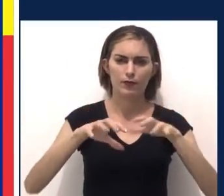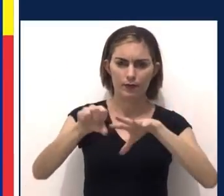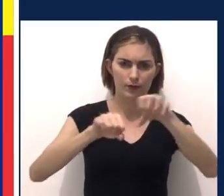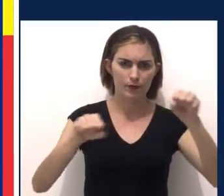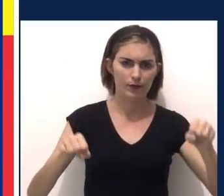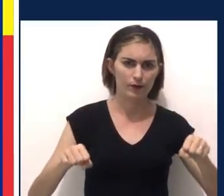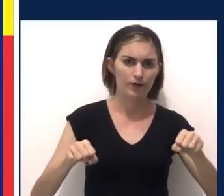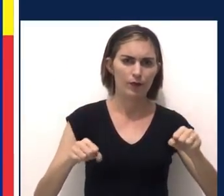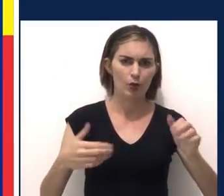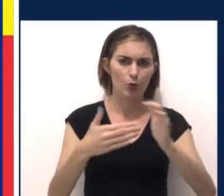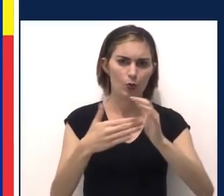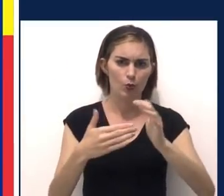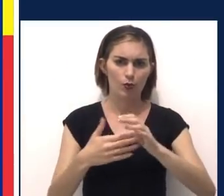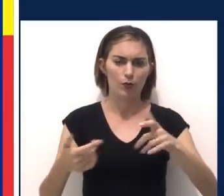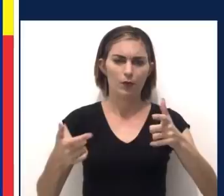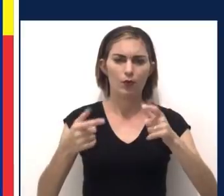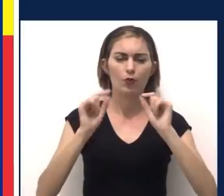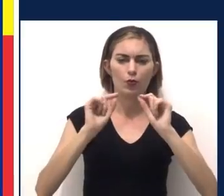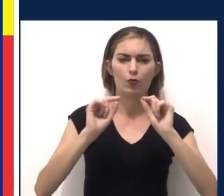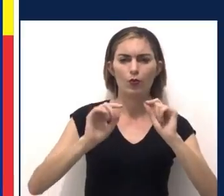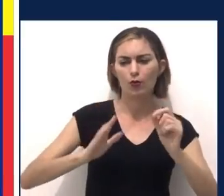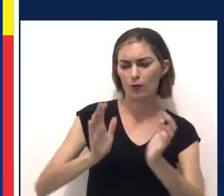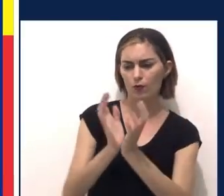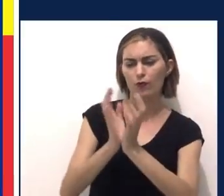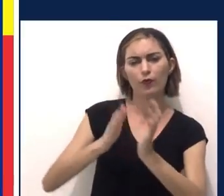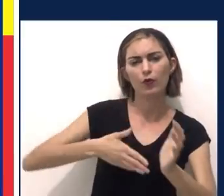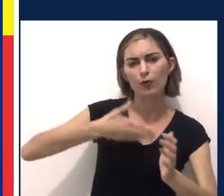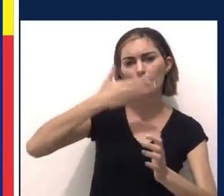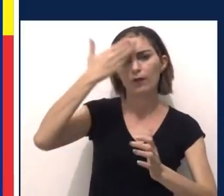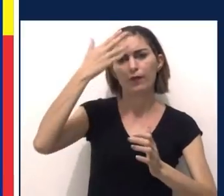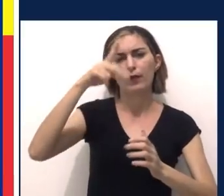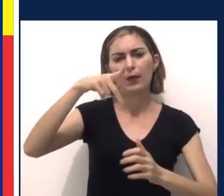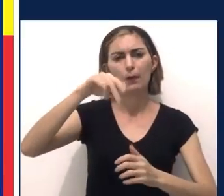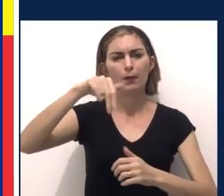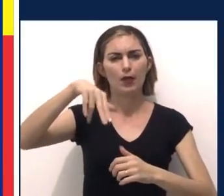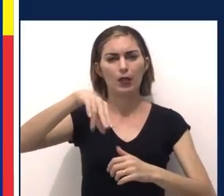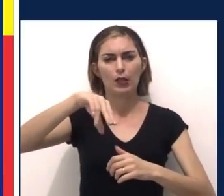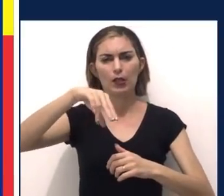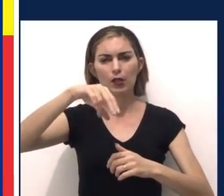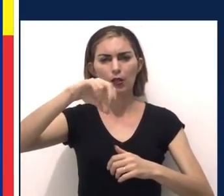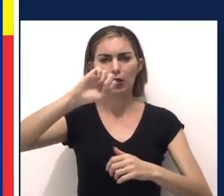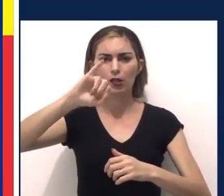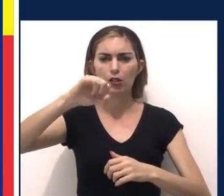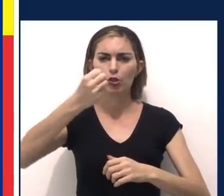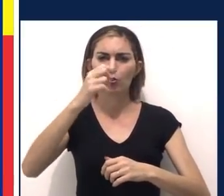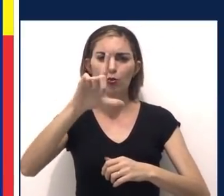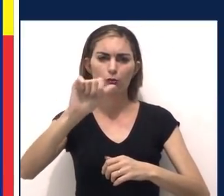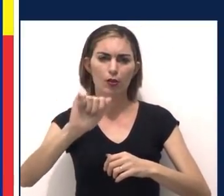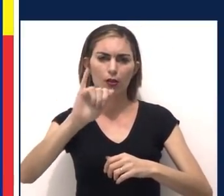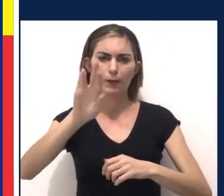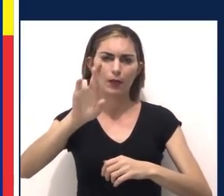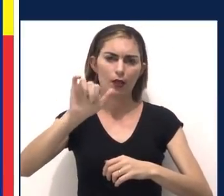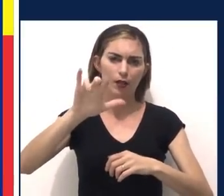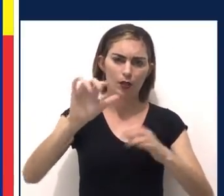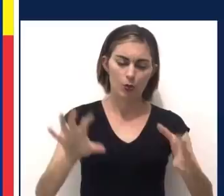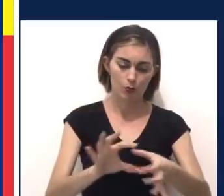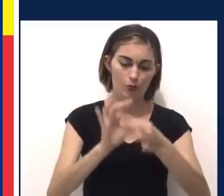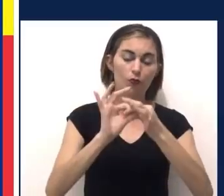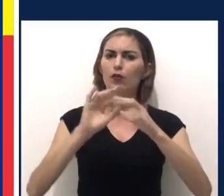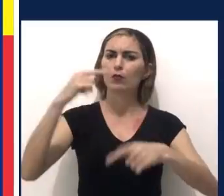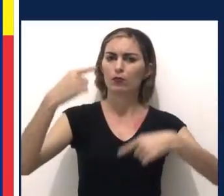Granada. Último reduto muçulmano na Península Ibérica. Então, pouco depois conclui-se o quê?